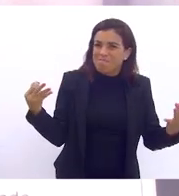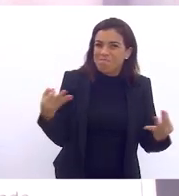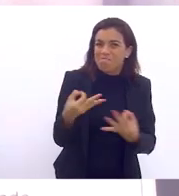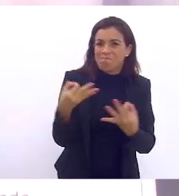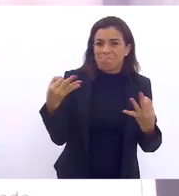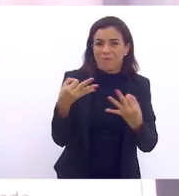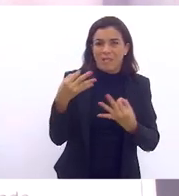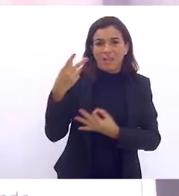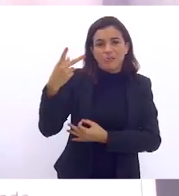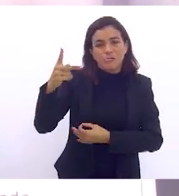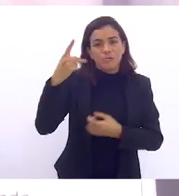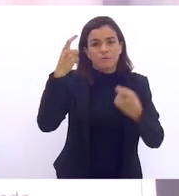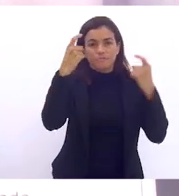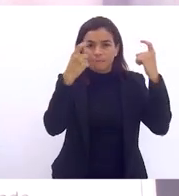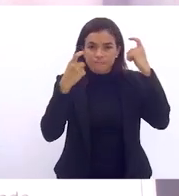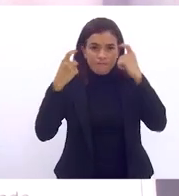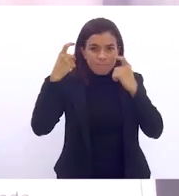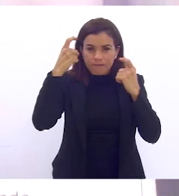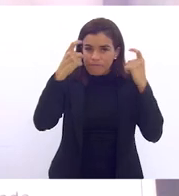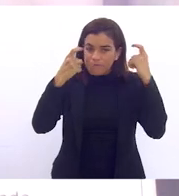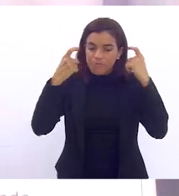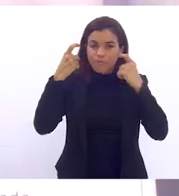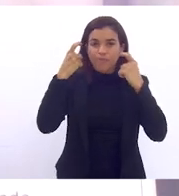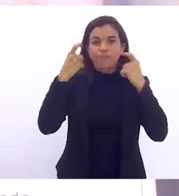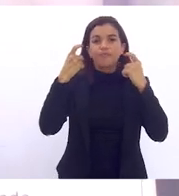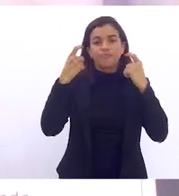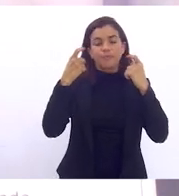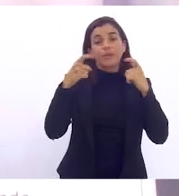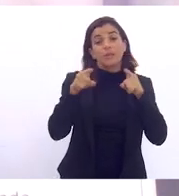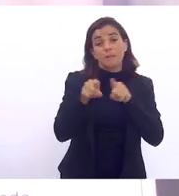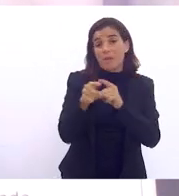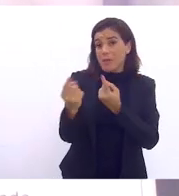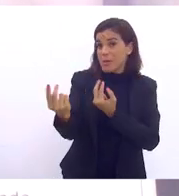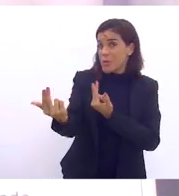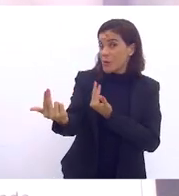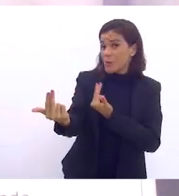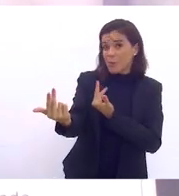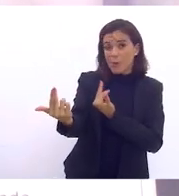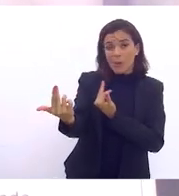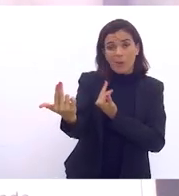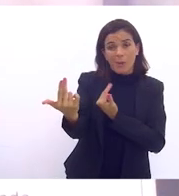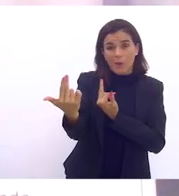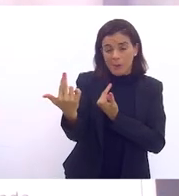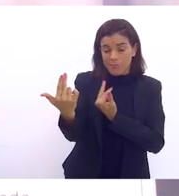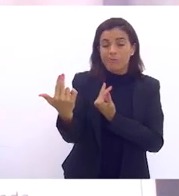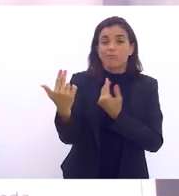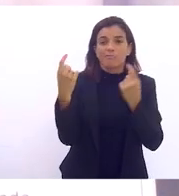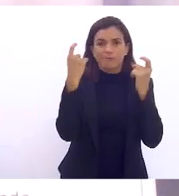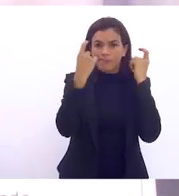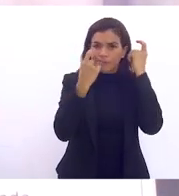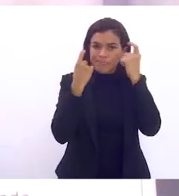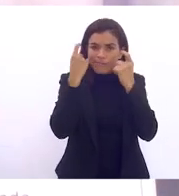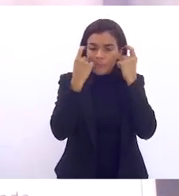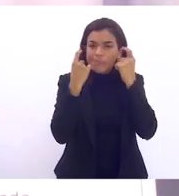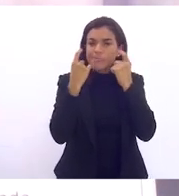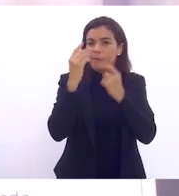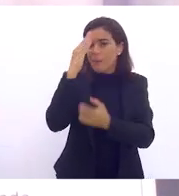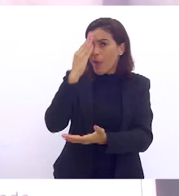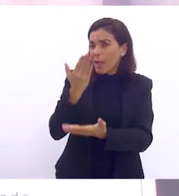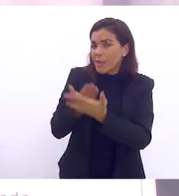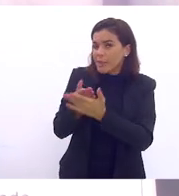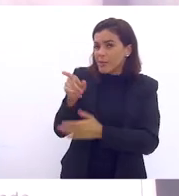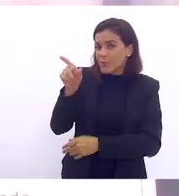sua preocupação é assim como como a nossa preocupação eh creio que a empresa